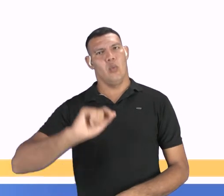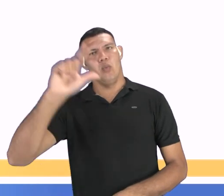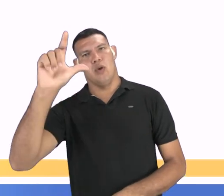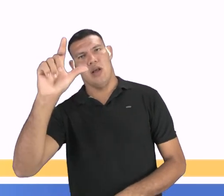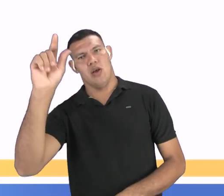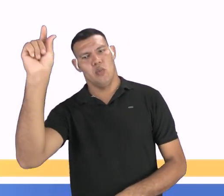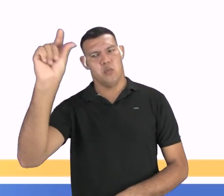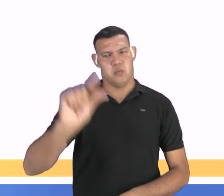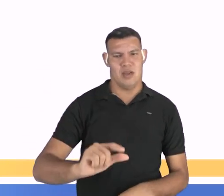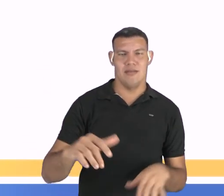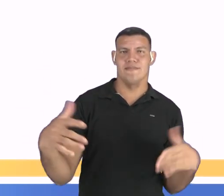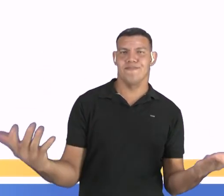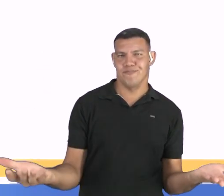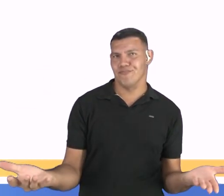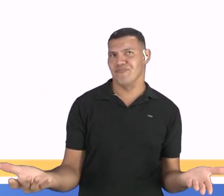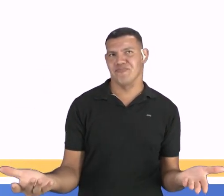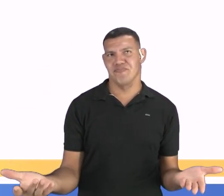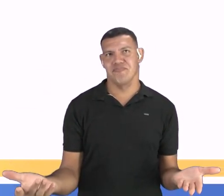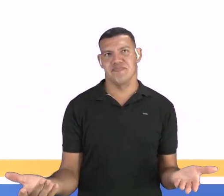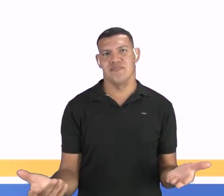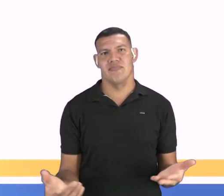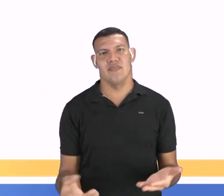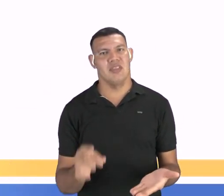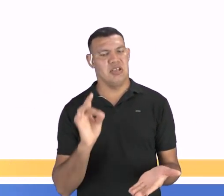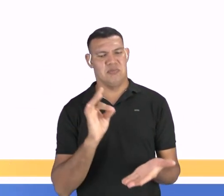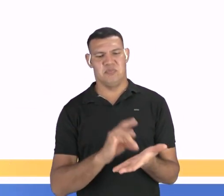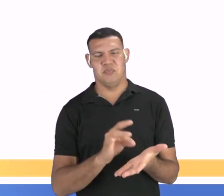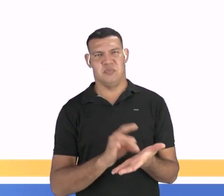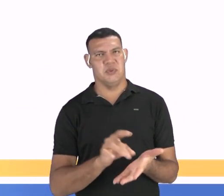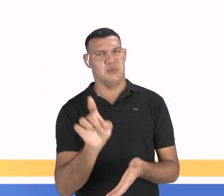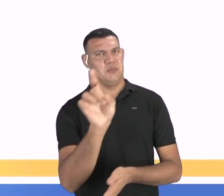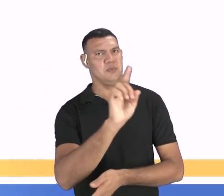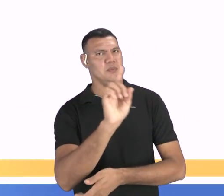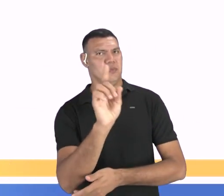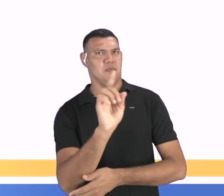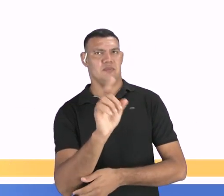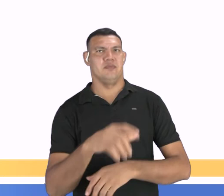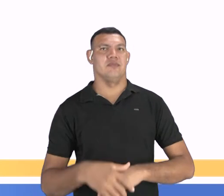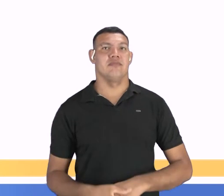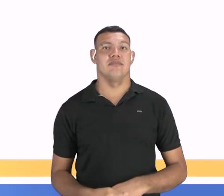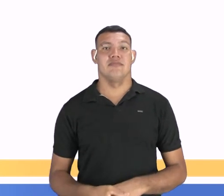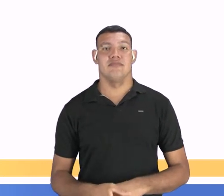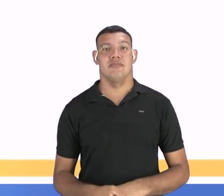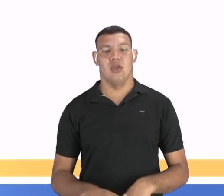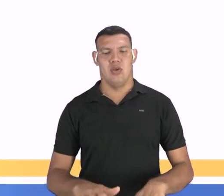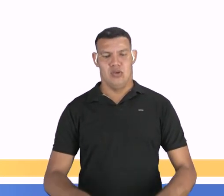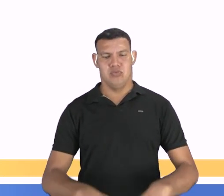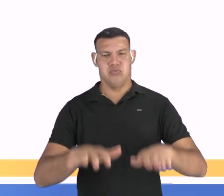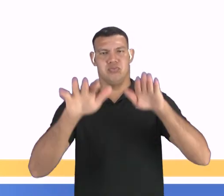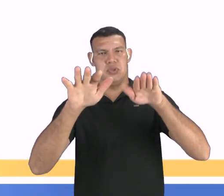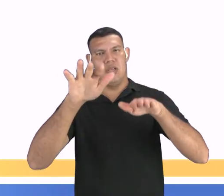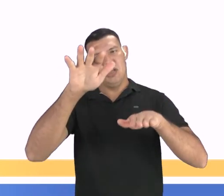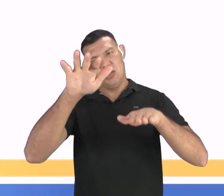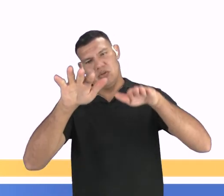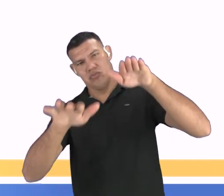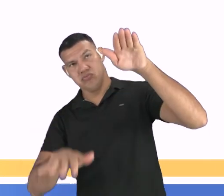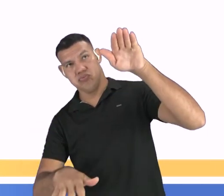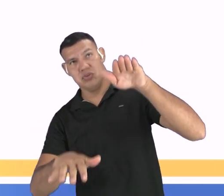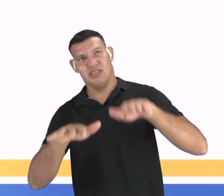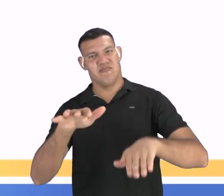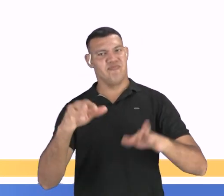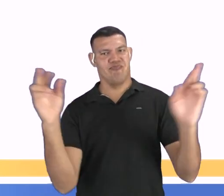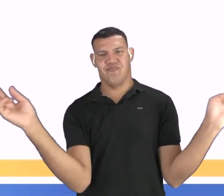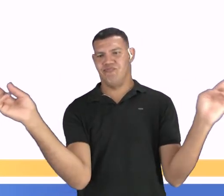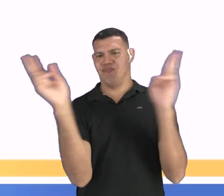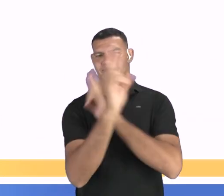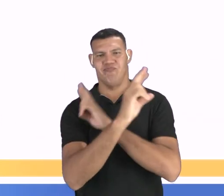dessas grandezas. Então, eu não posso afirmar que elas são ou diretamente ou inversamente proporcionais,